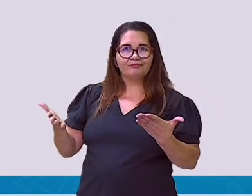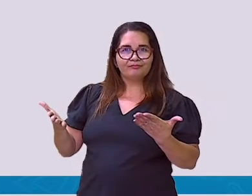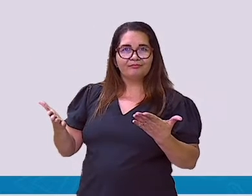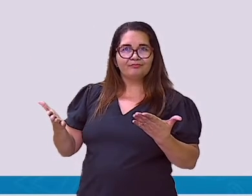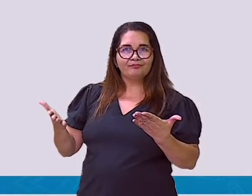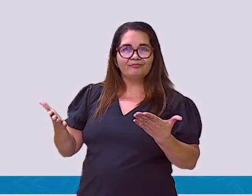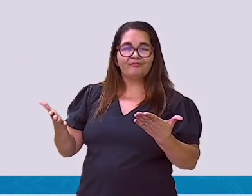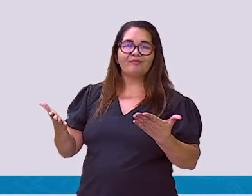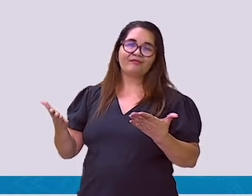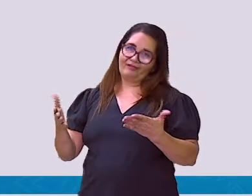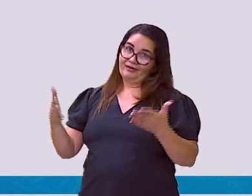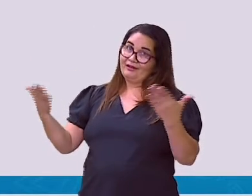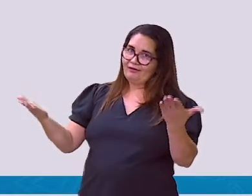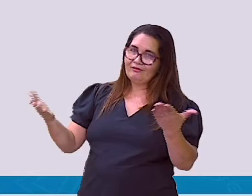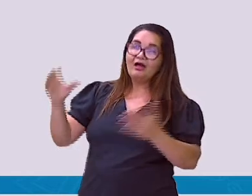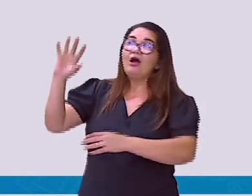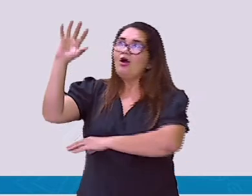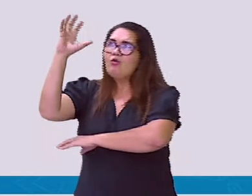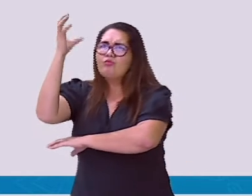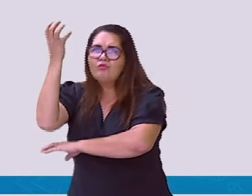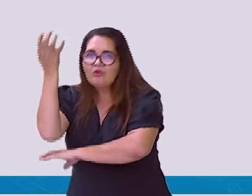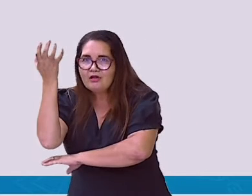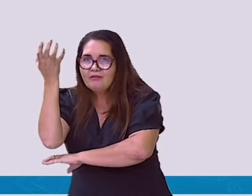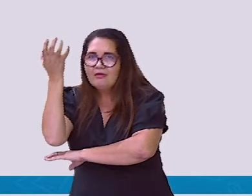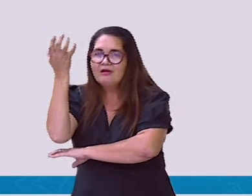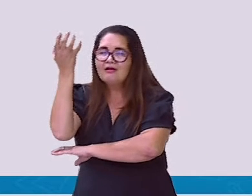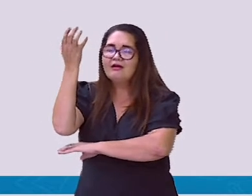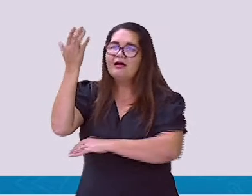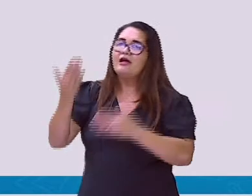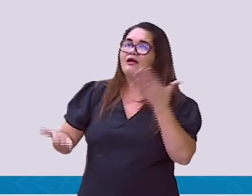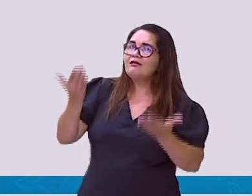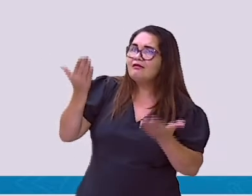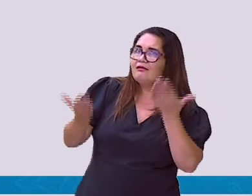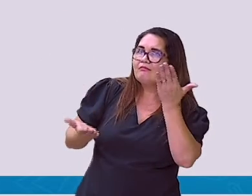Zona temperada. O que tinha aqui,